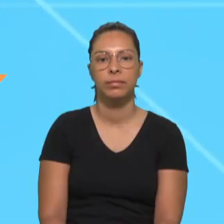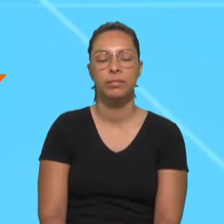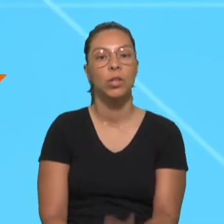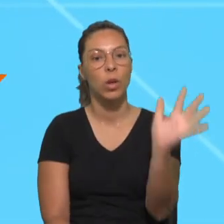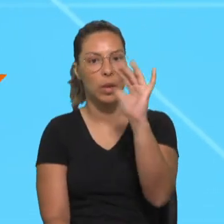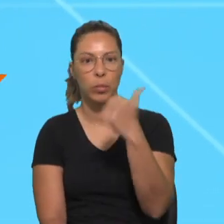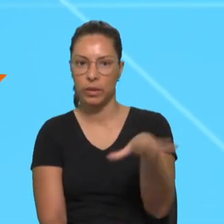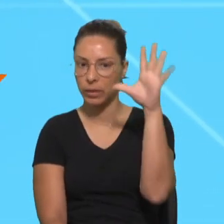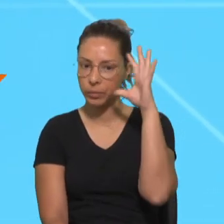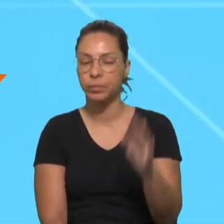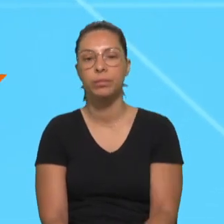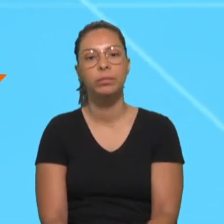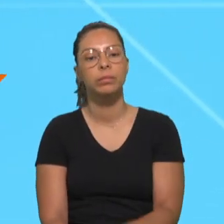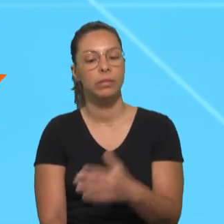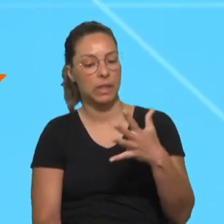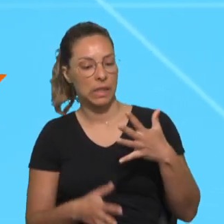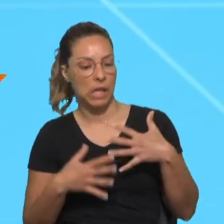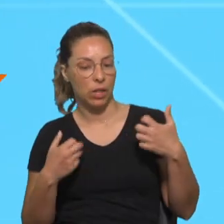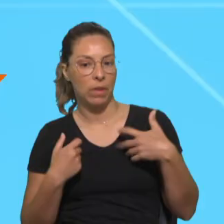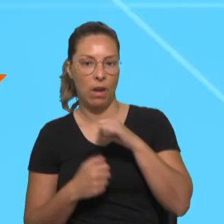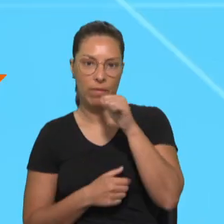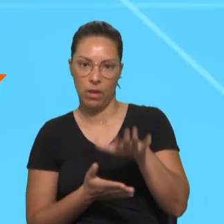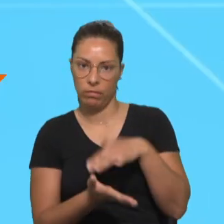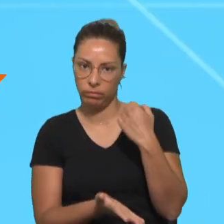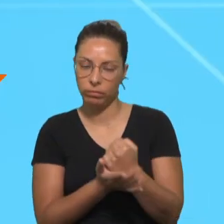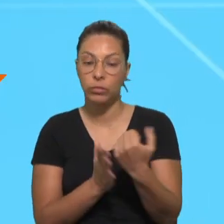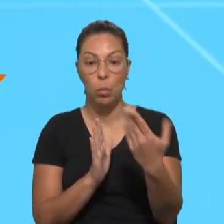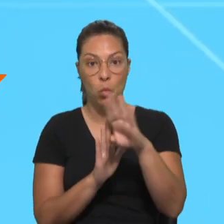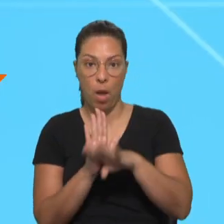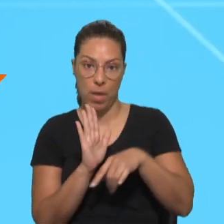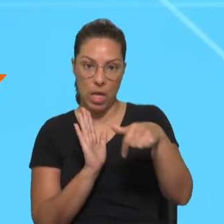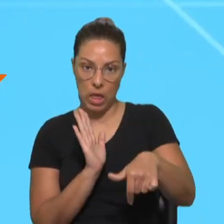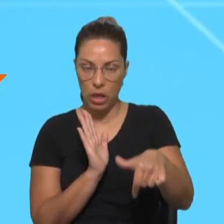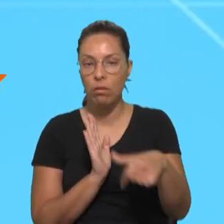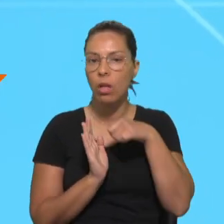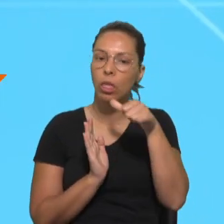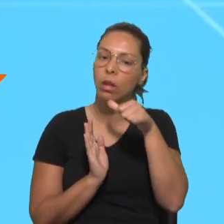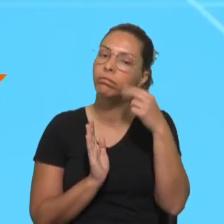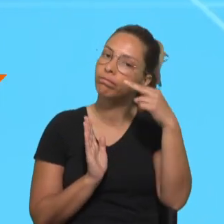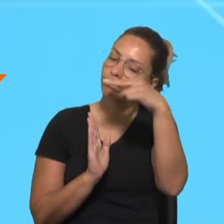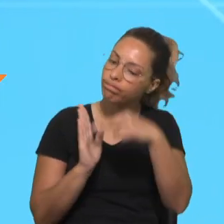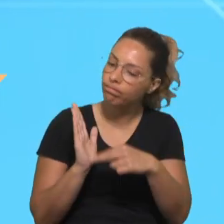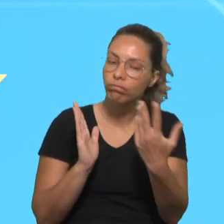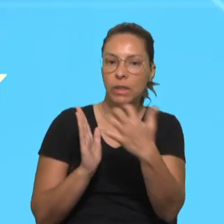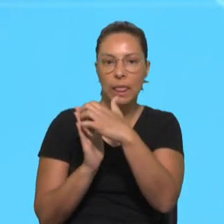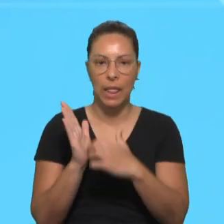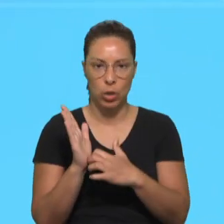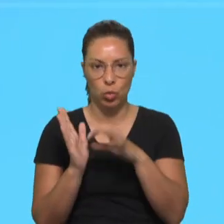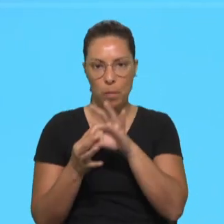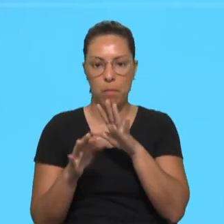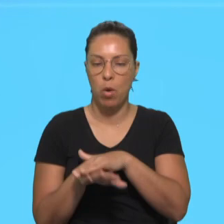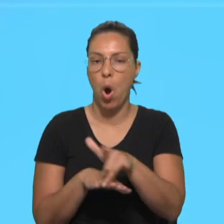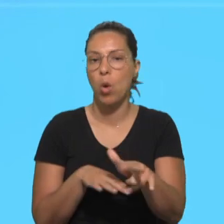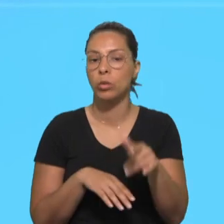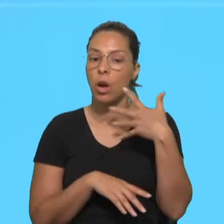Olá, uma boa tarde. A cada sexta-feira, o programa Eclésia convida-o a olhar para os textos que são propostos aos cristãos na liturgia